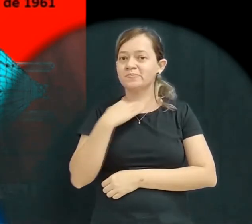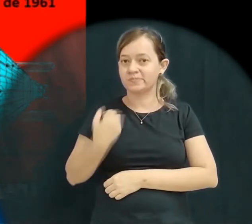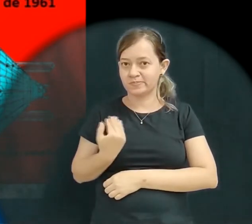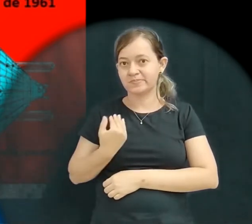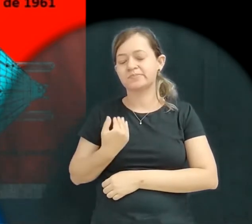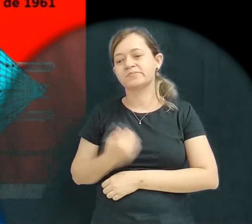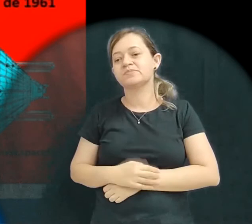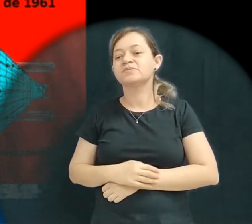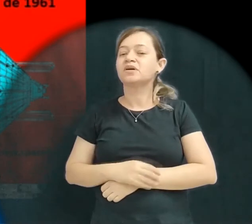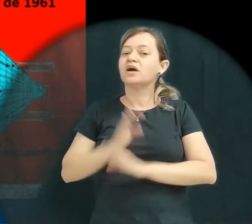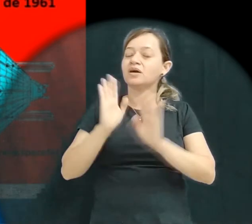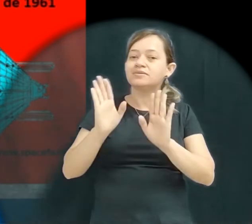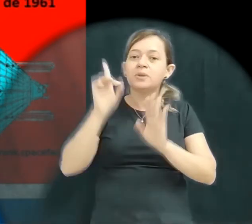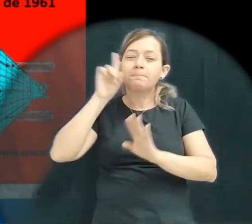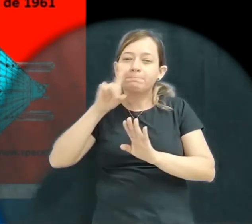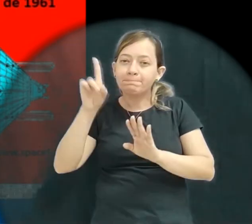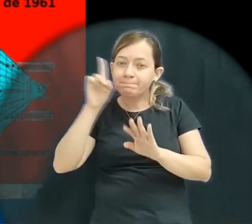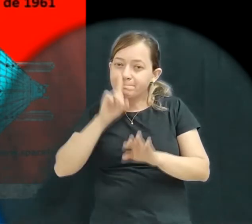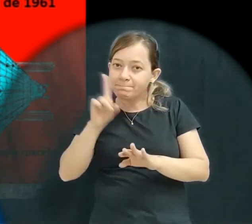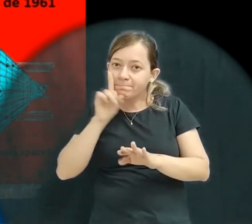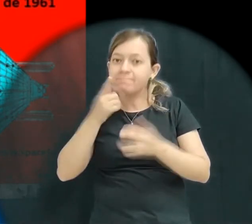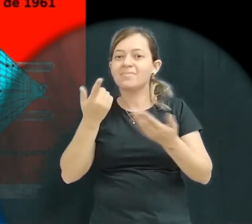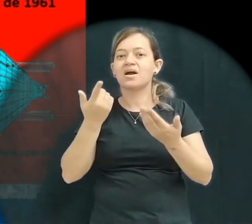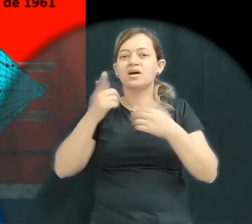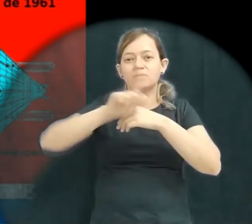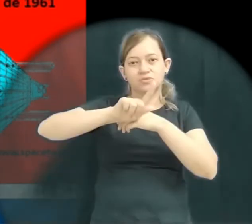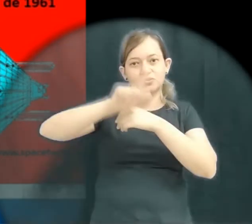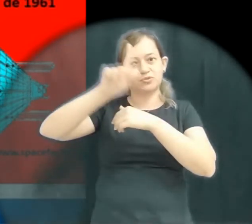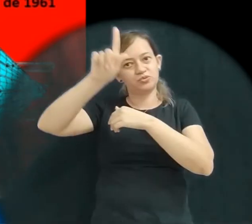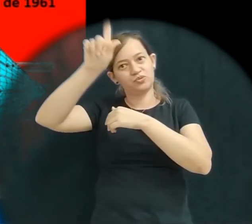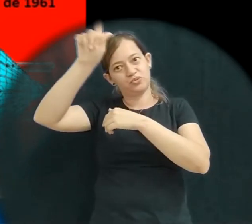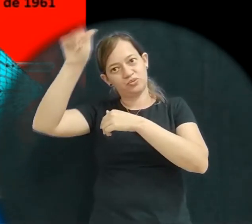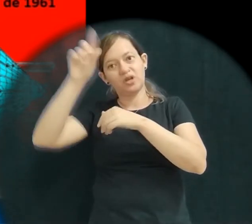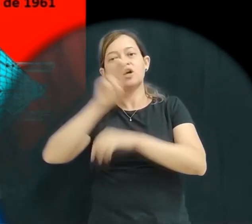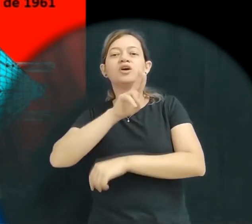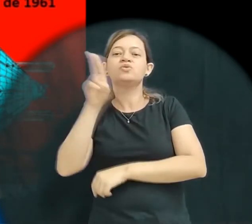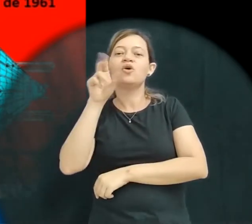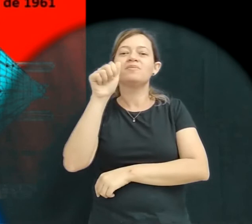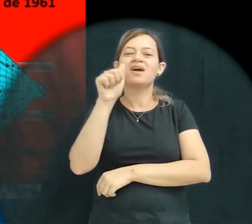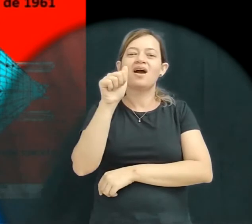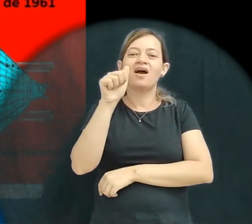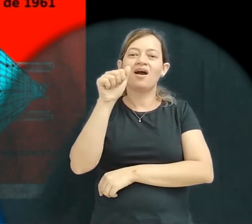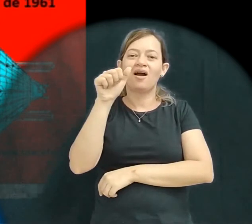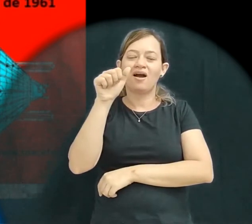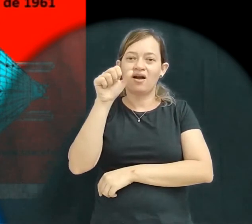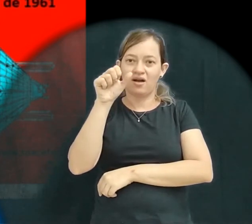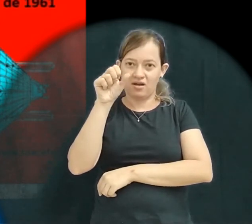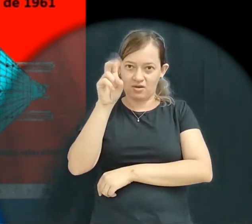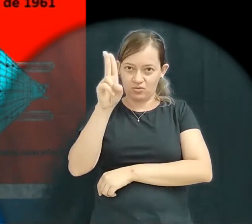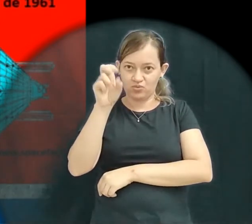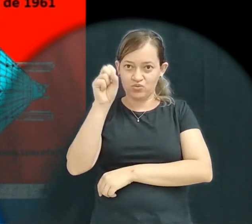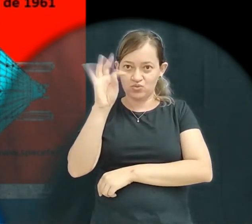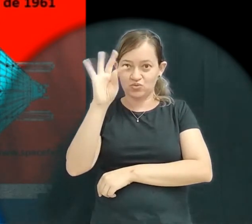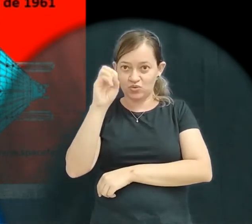Os americanos que vão para o espaço são chamados de astronautas, já os soviéticos ou russos que vão para o espaço são chamados de